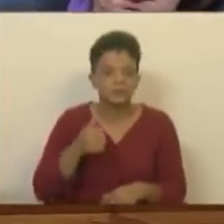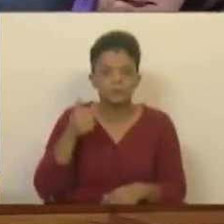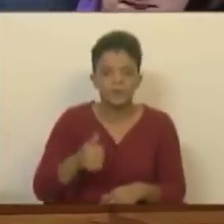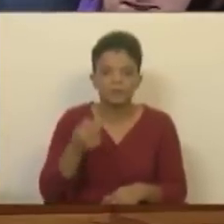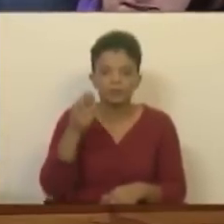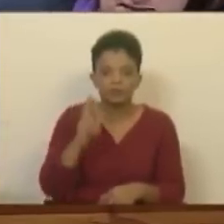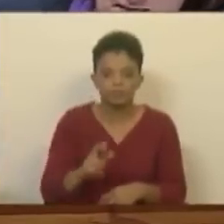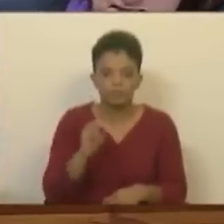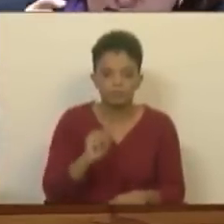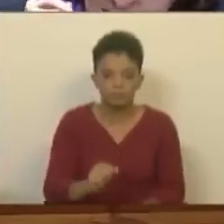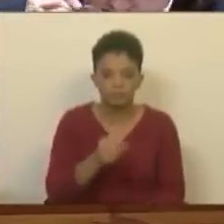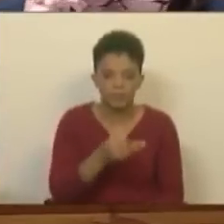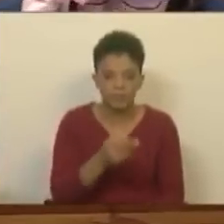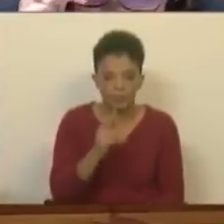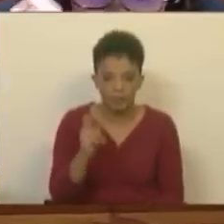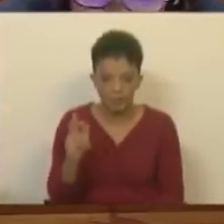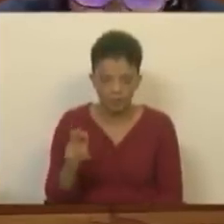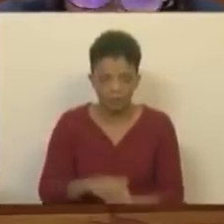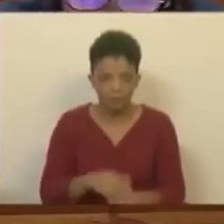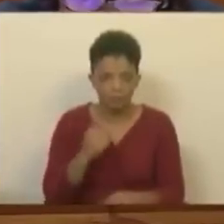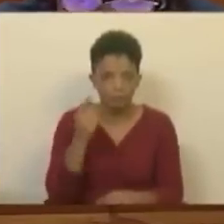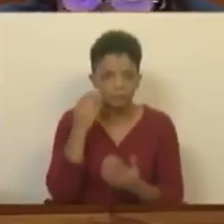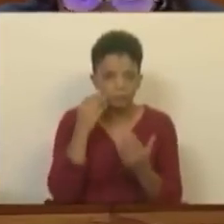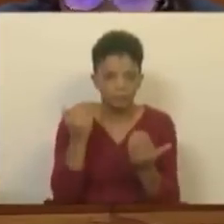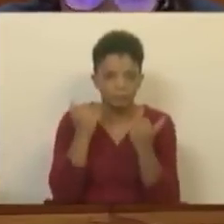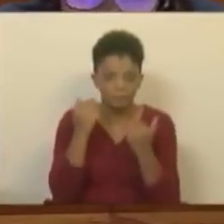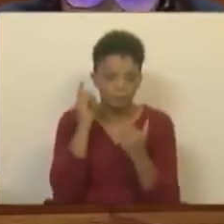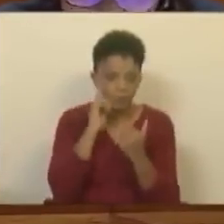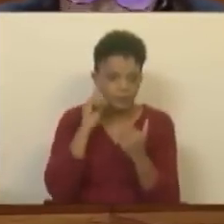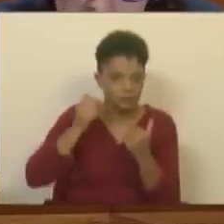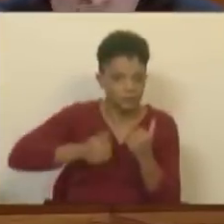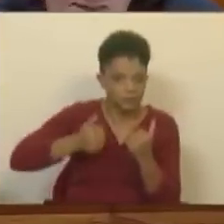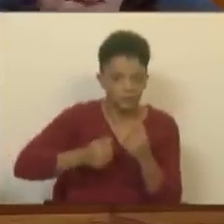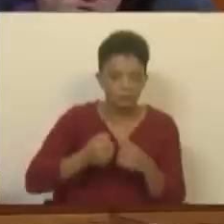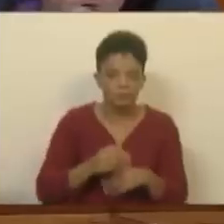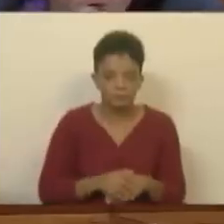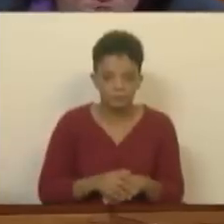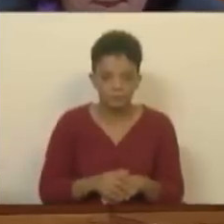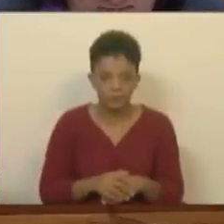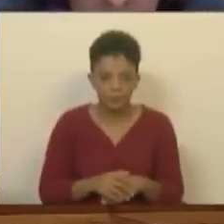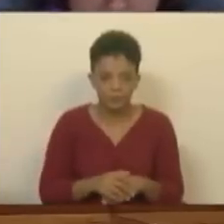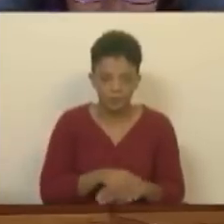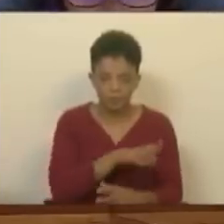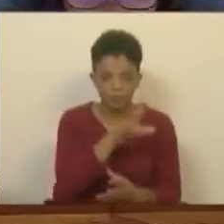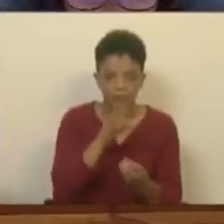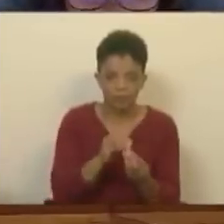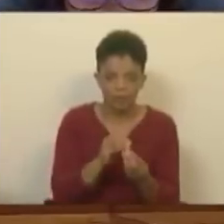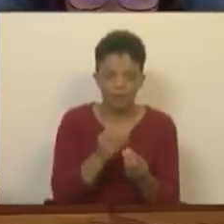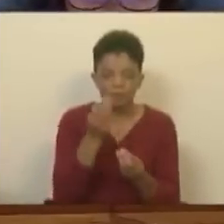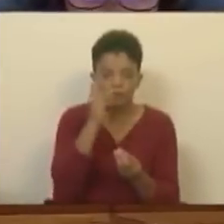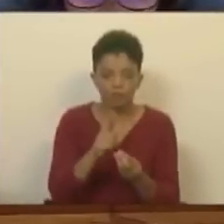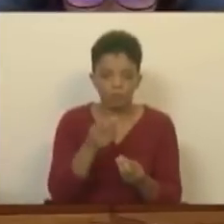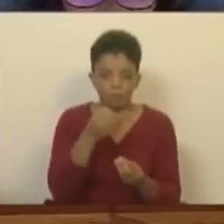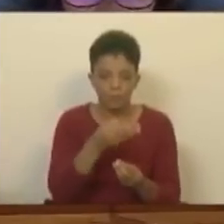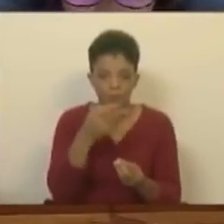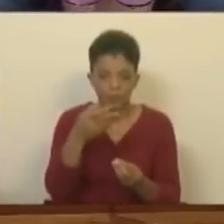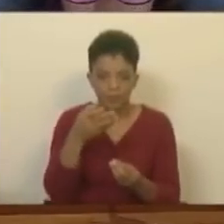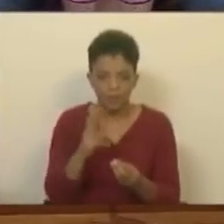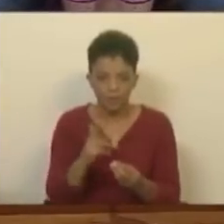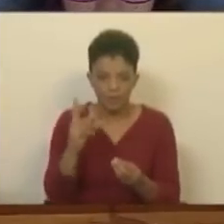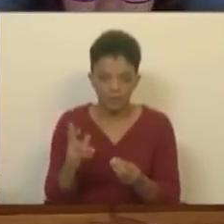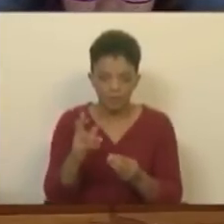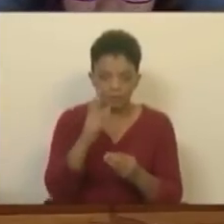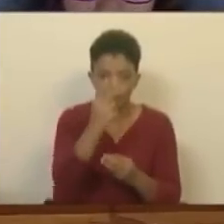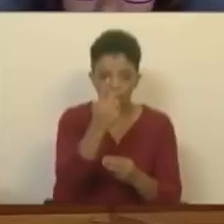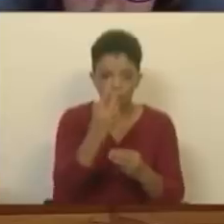bem as regras do Pr e há um dado que é fundamental que é o seguinte um terço de totalidade das verbas do Pr a comissão